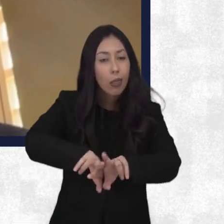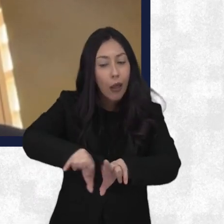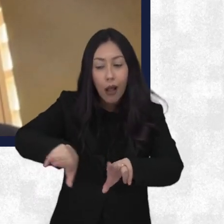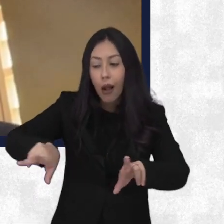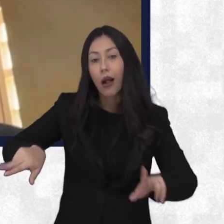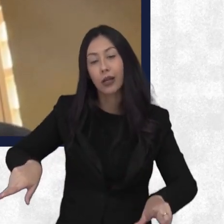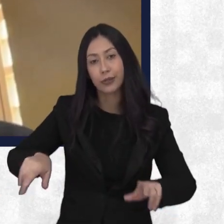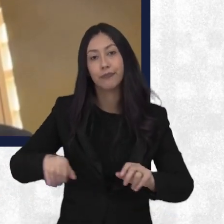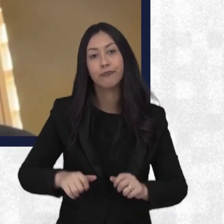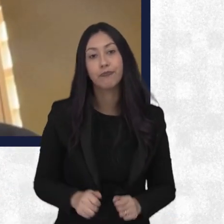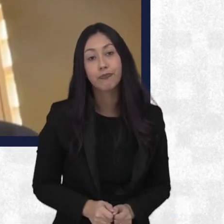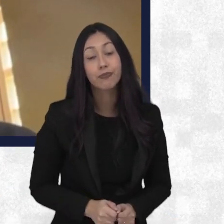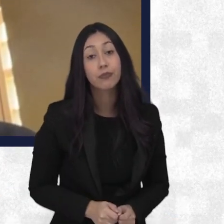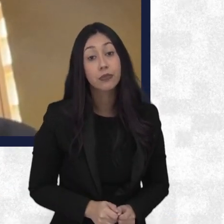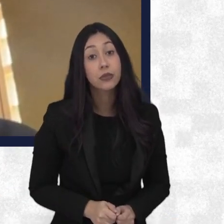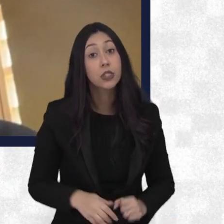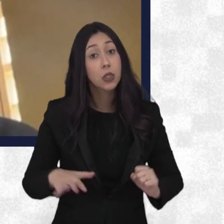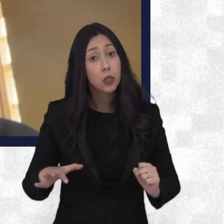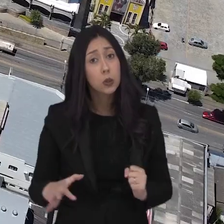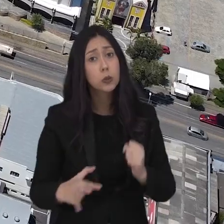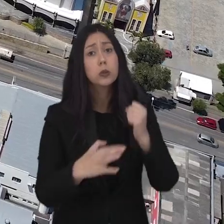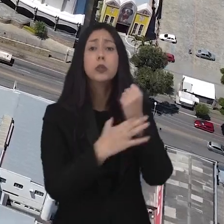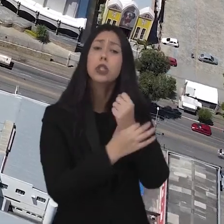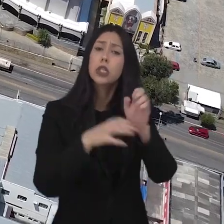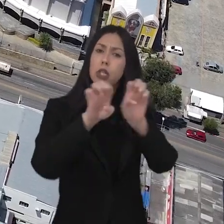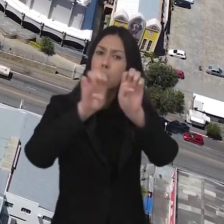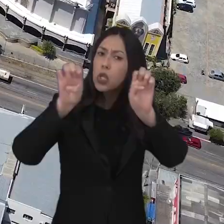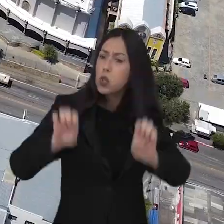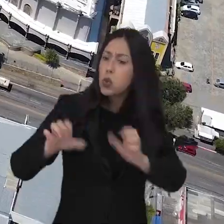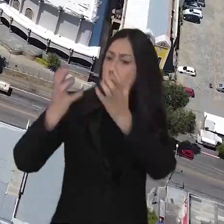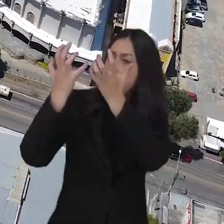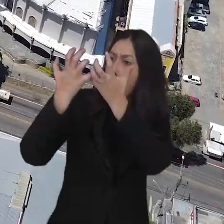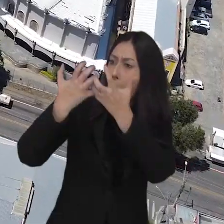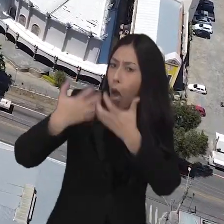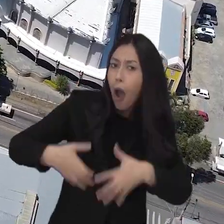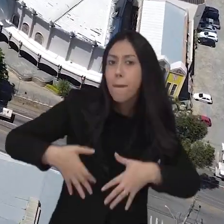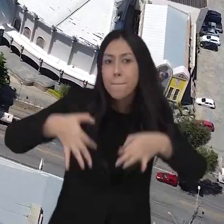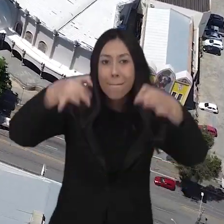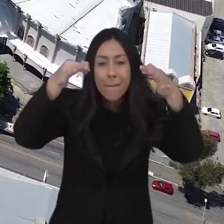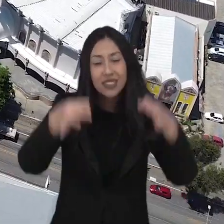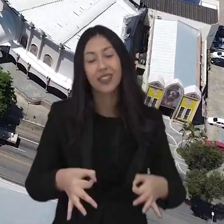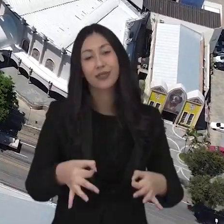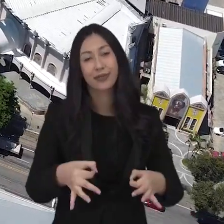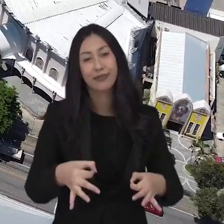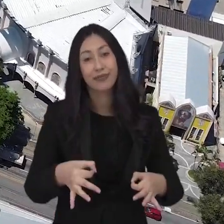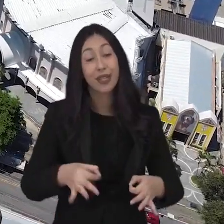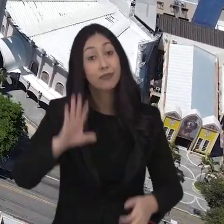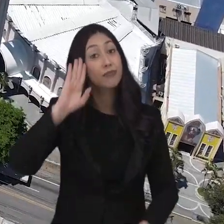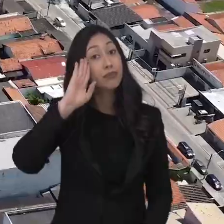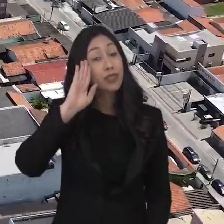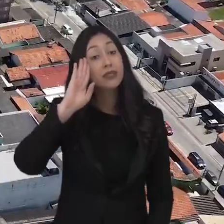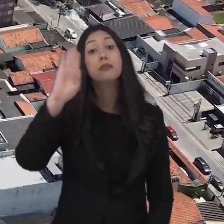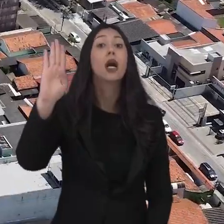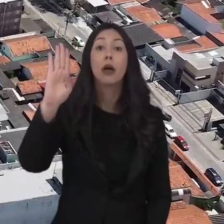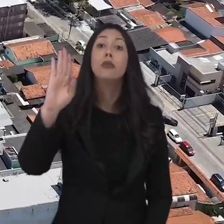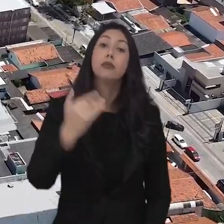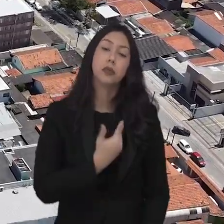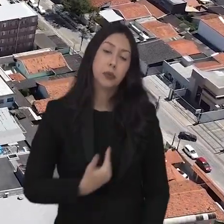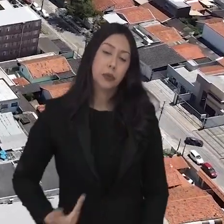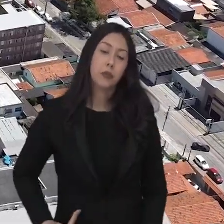que impacta na arrecadação e mais déficit. Garantir que toda essa estrutura funcione com eficiência é uma